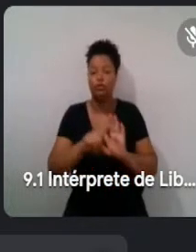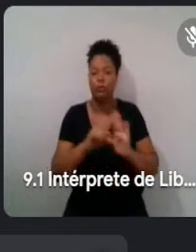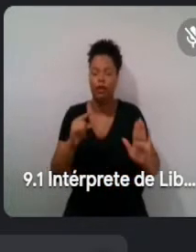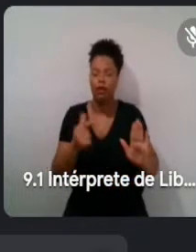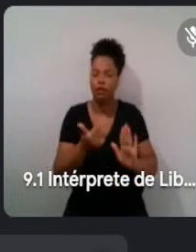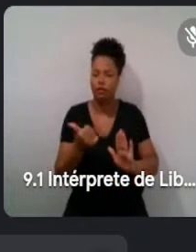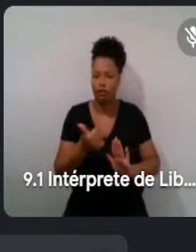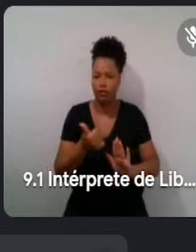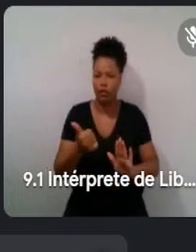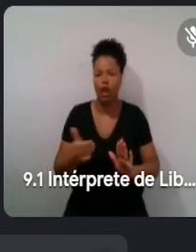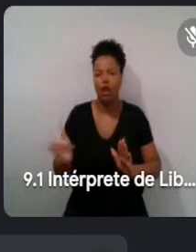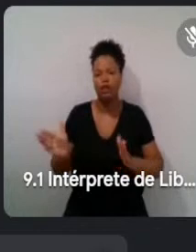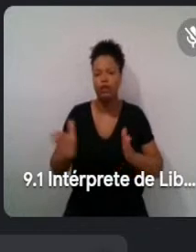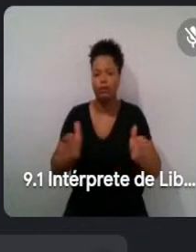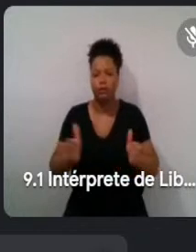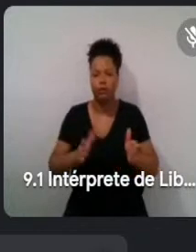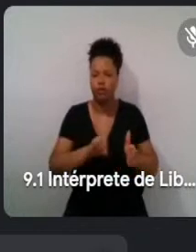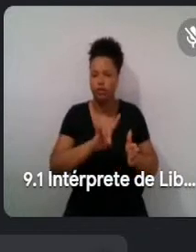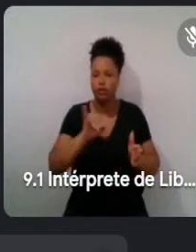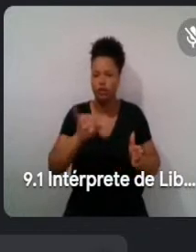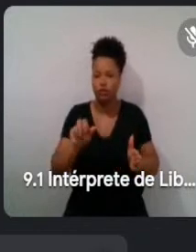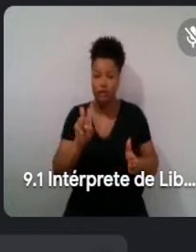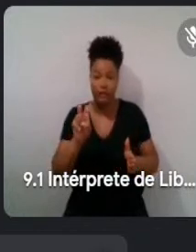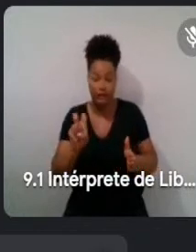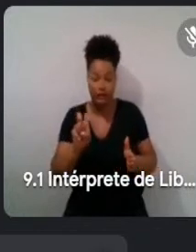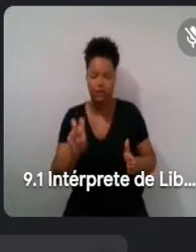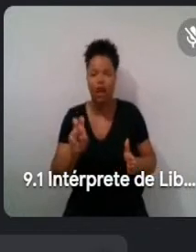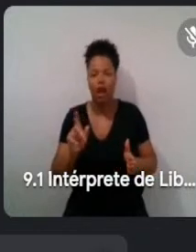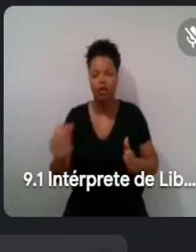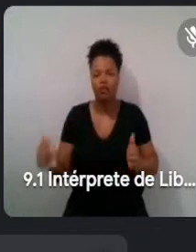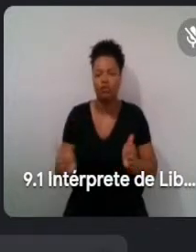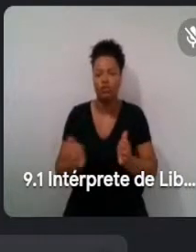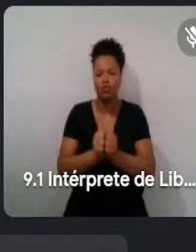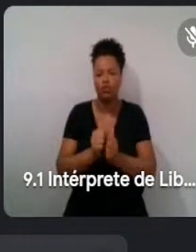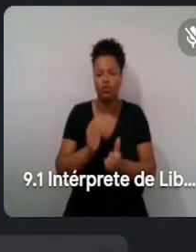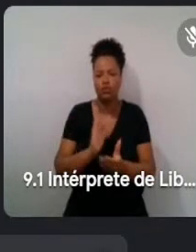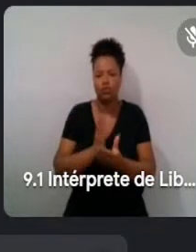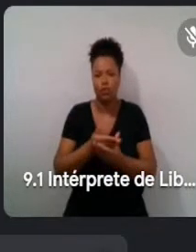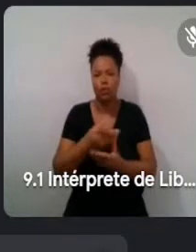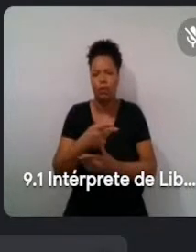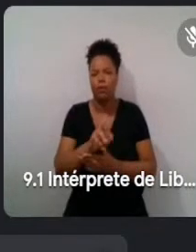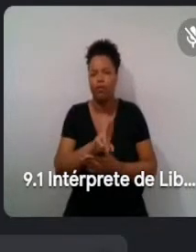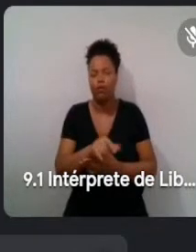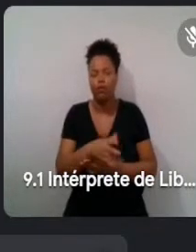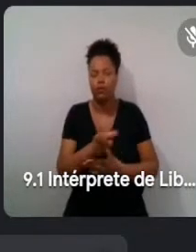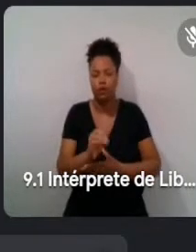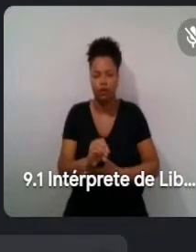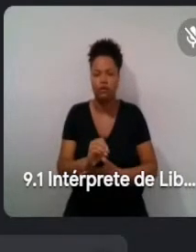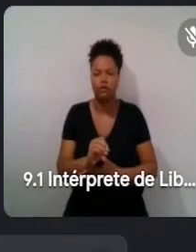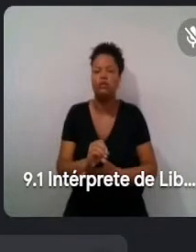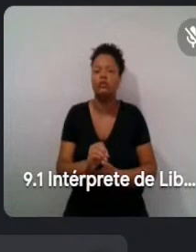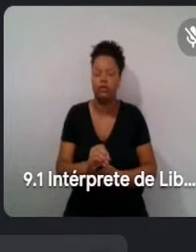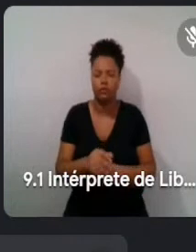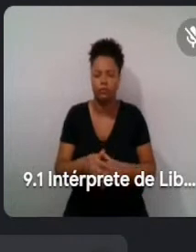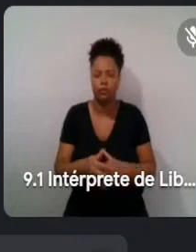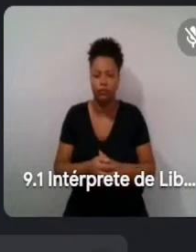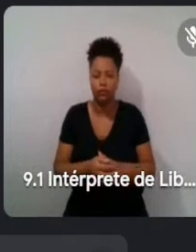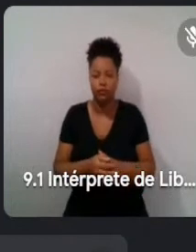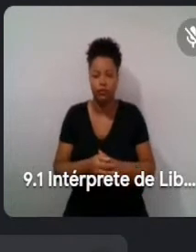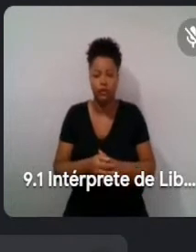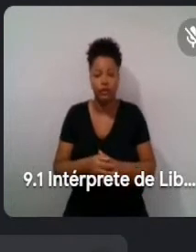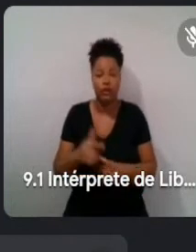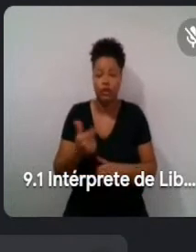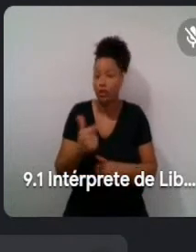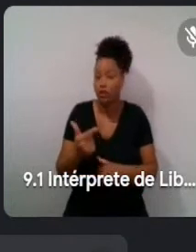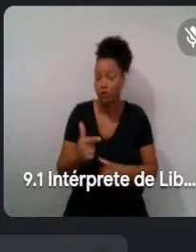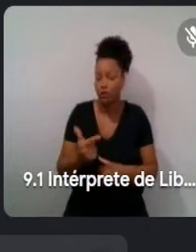5 dias, juntou a procuração e ratificou. Não caberia, senhor presidente, qualquer tipo de